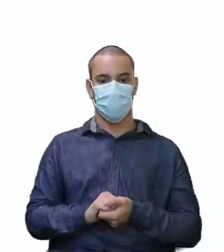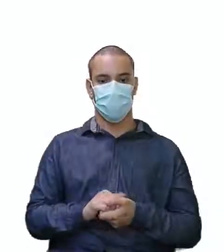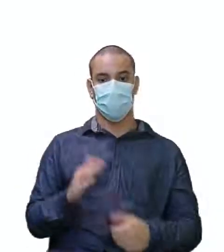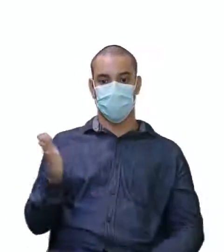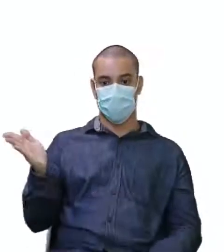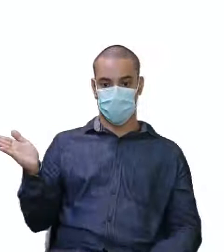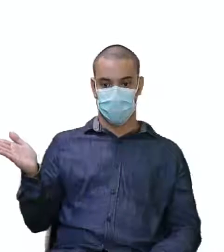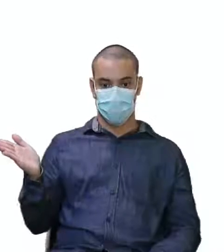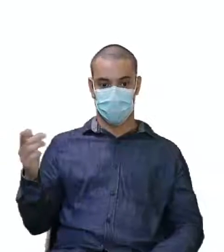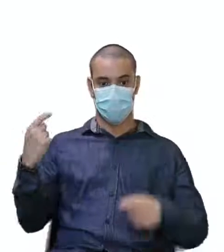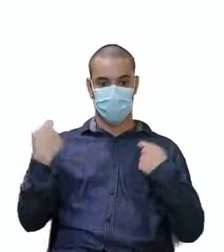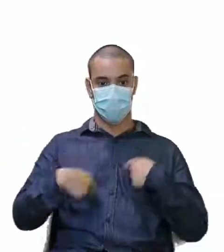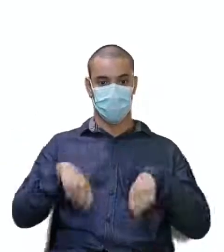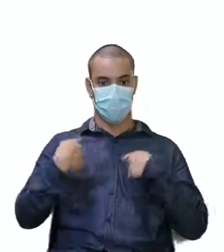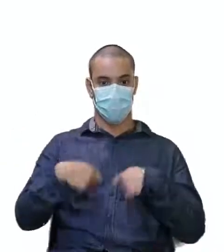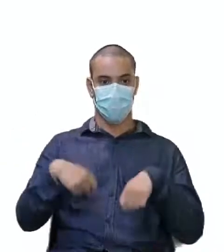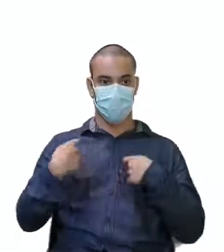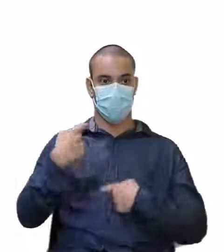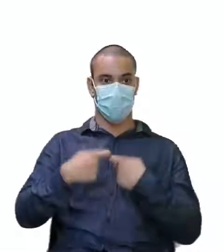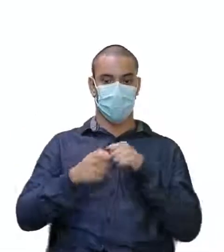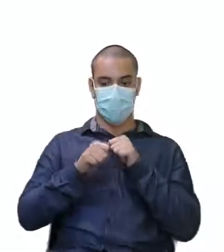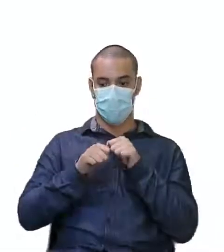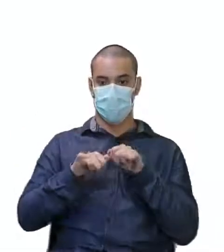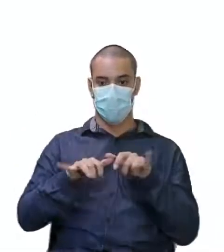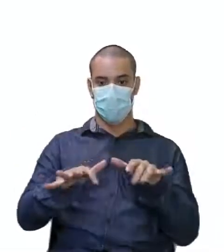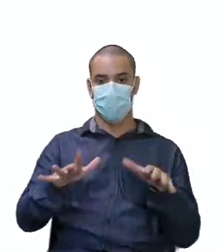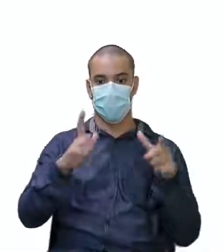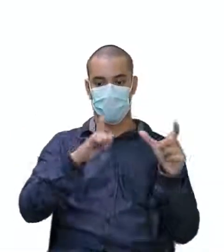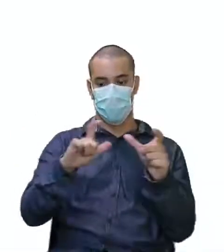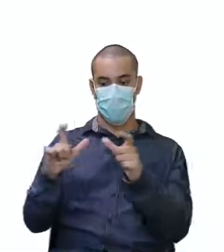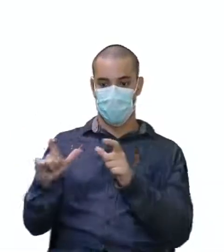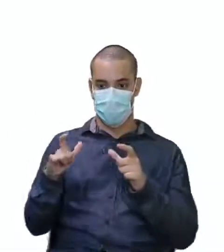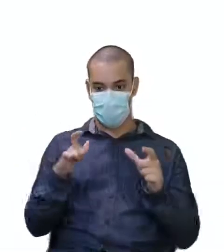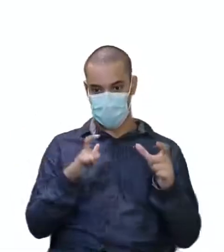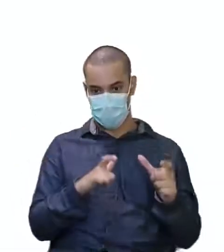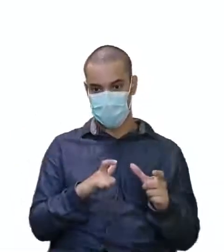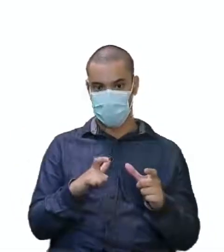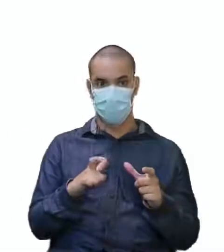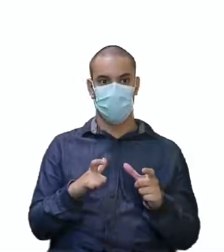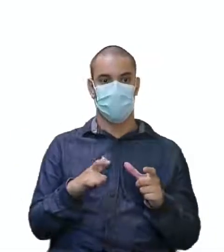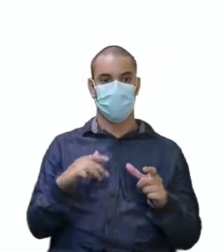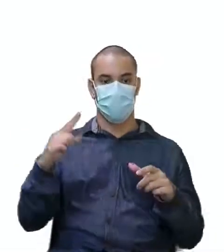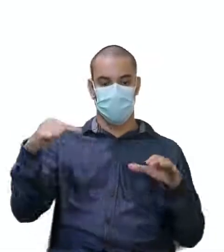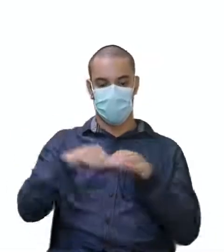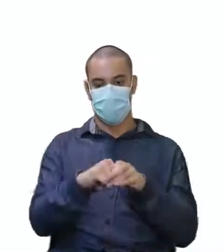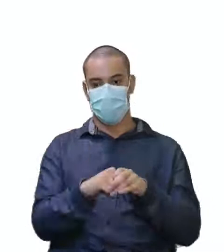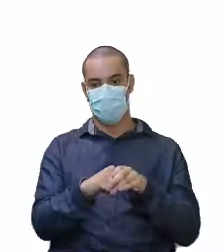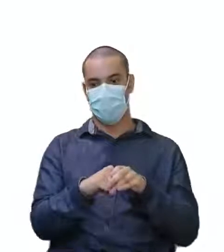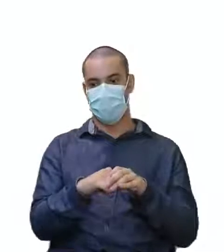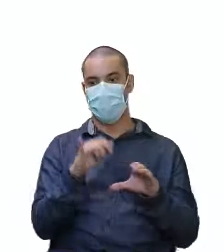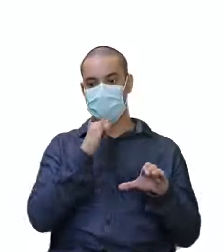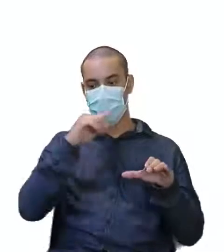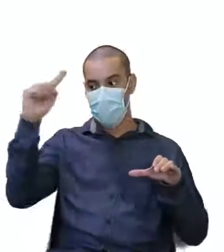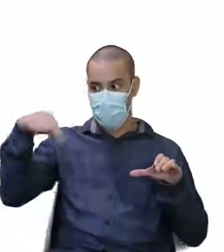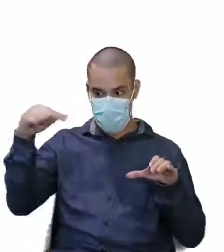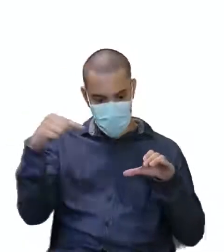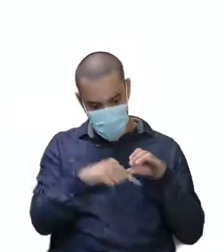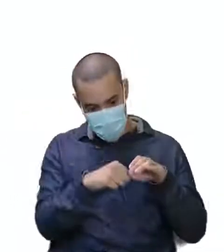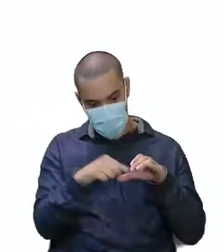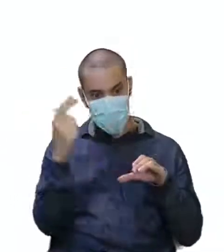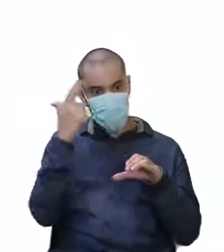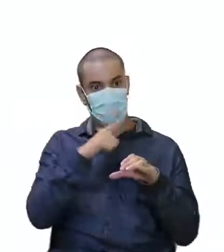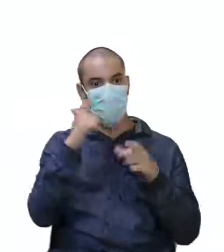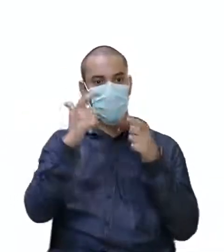3, necessidade de reprodução, locais de tocas, tá? Locais onde ele